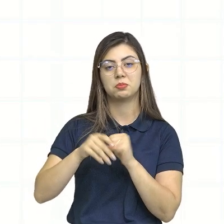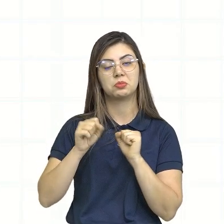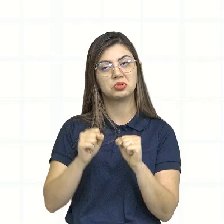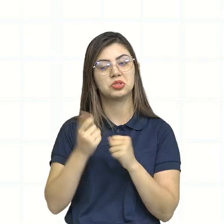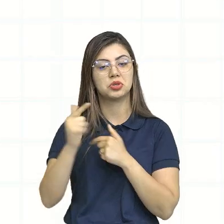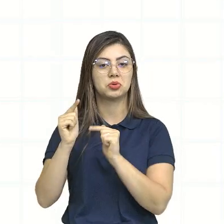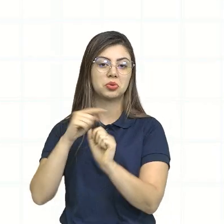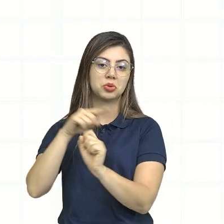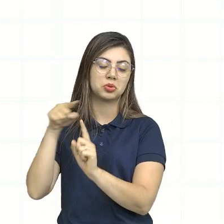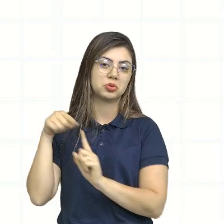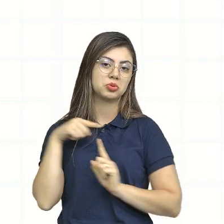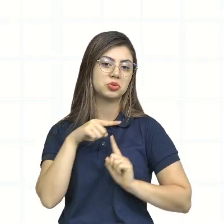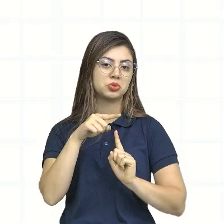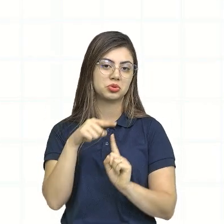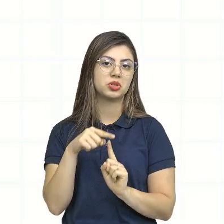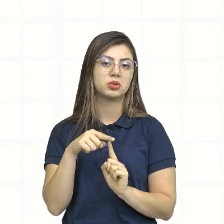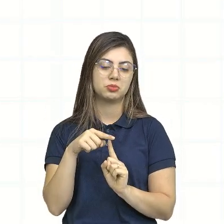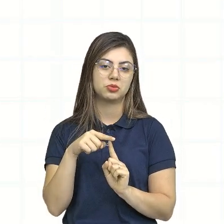tipos de